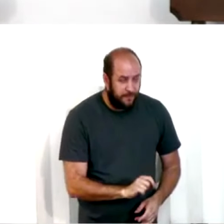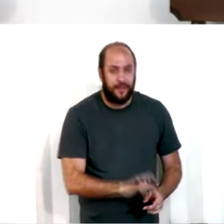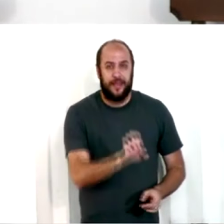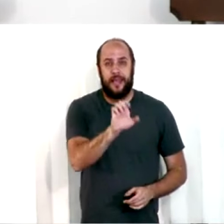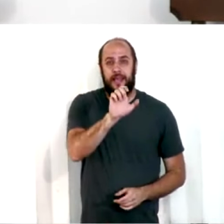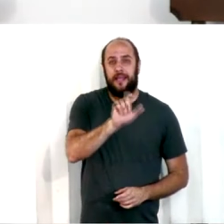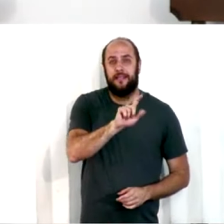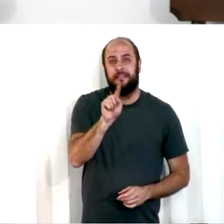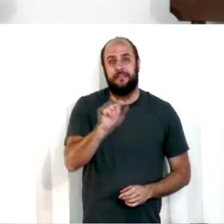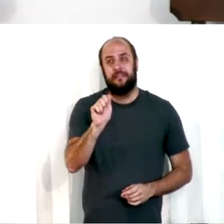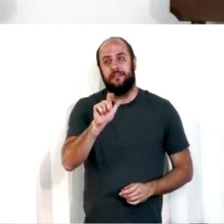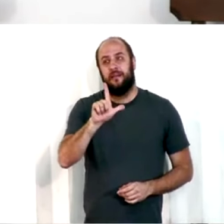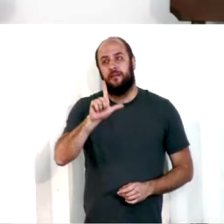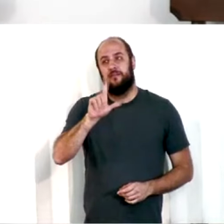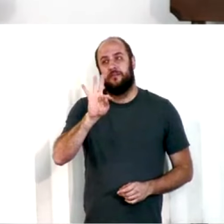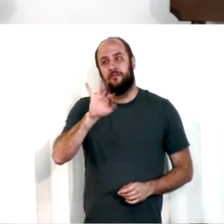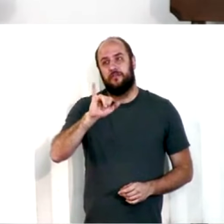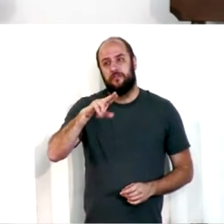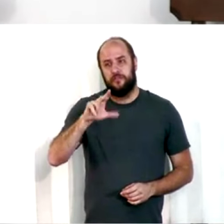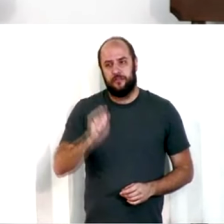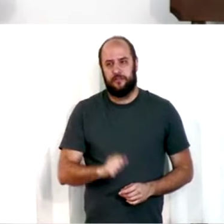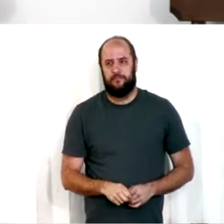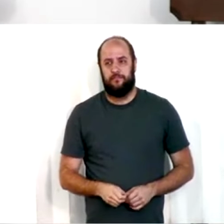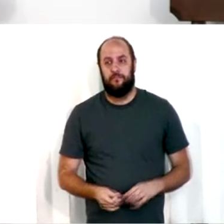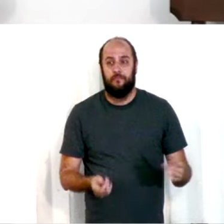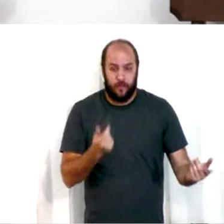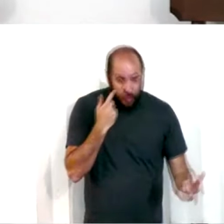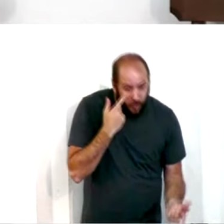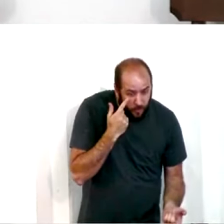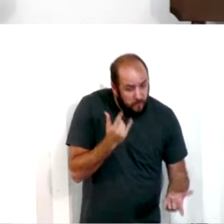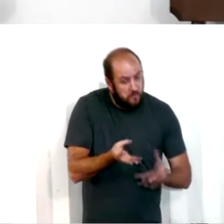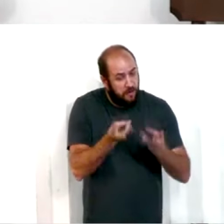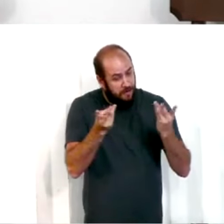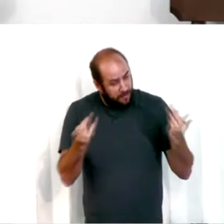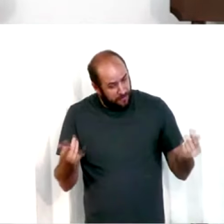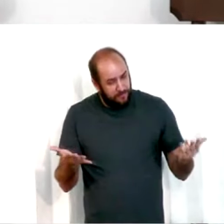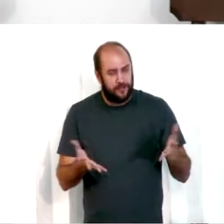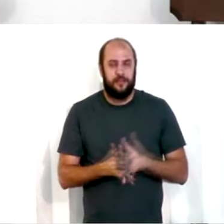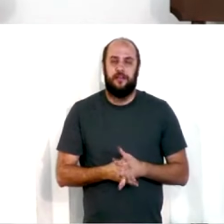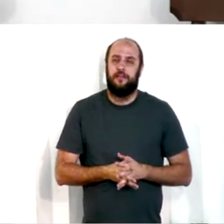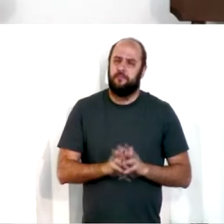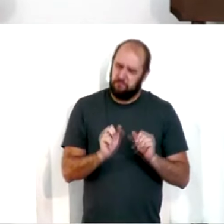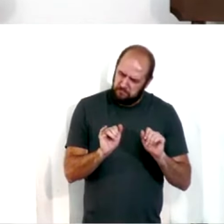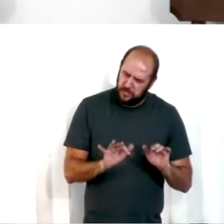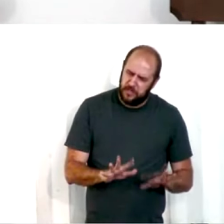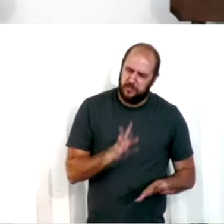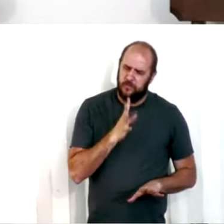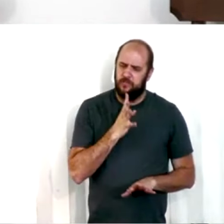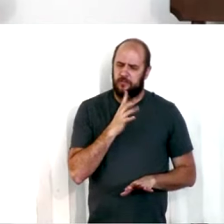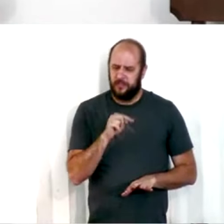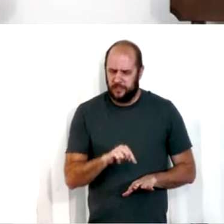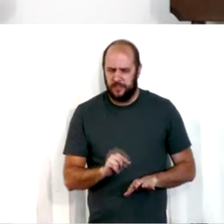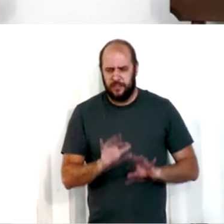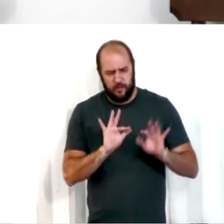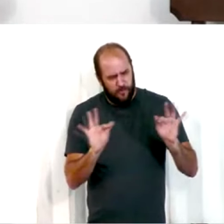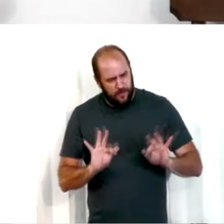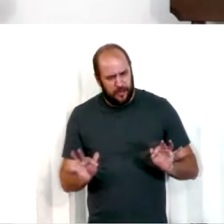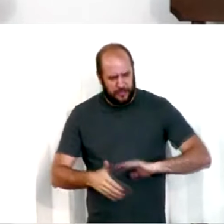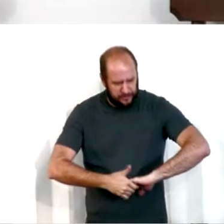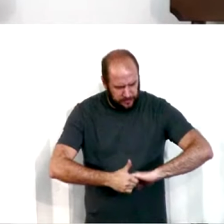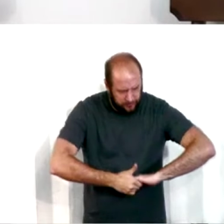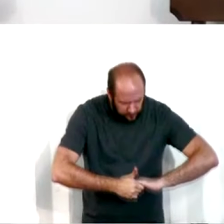Exaltina. Olha só, que maravilha. Que bênção conhecer vocês aqui. A gente fica muito feliz de